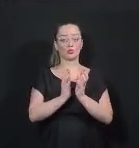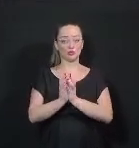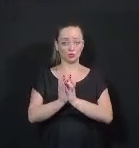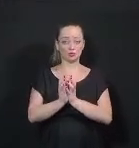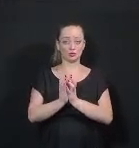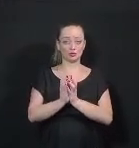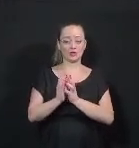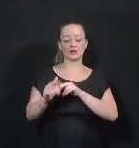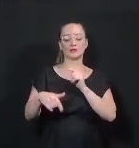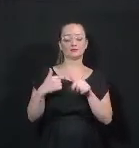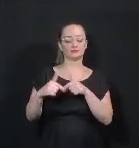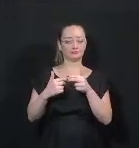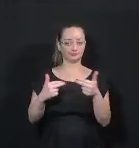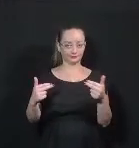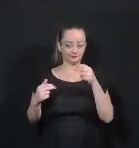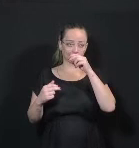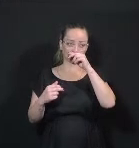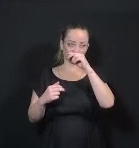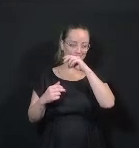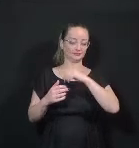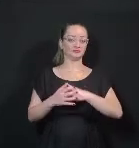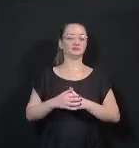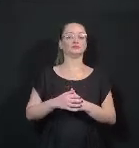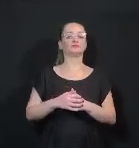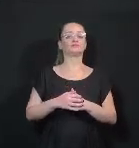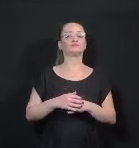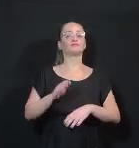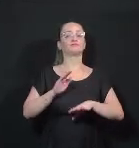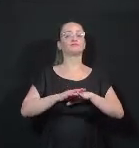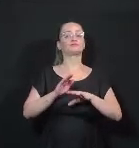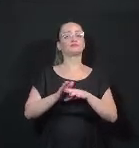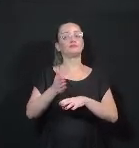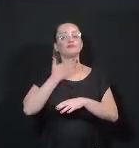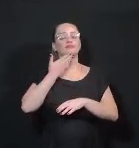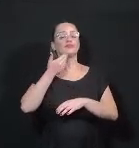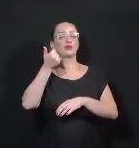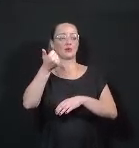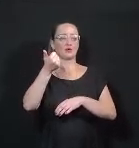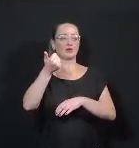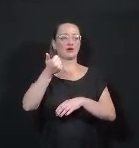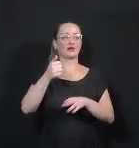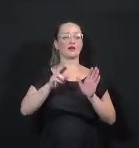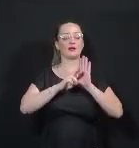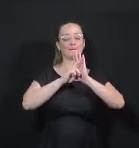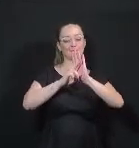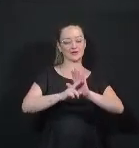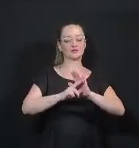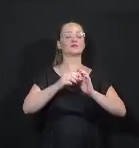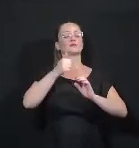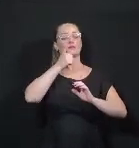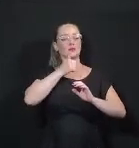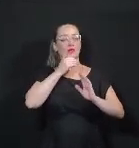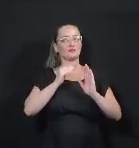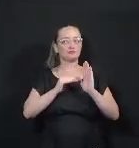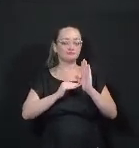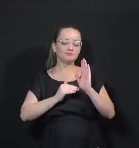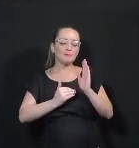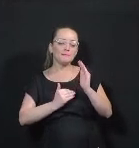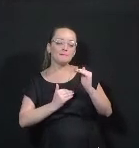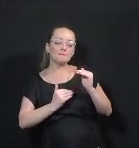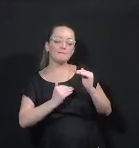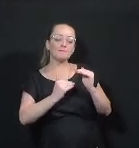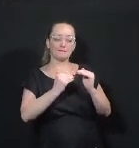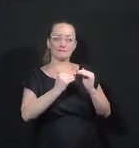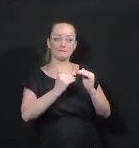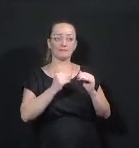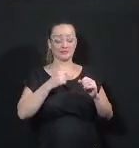de ações que levam a melhorar a subrepresentação política da mulher brasileira, que no caso da